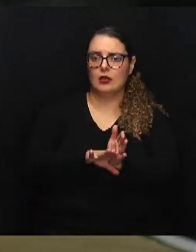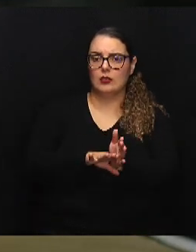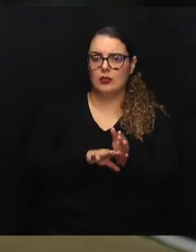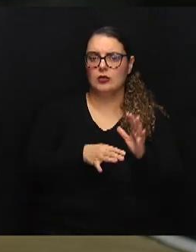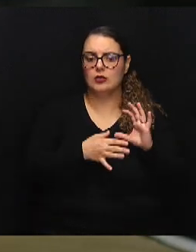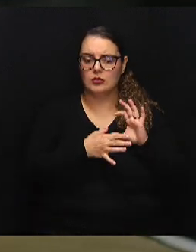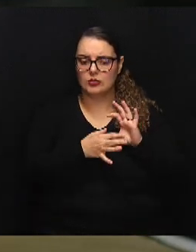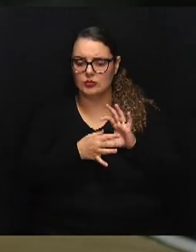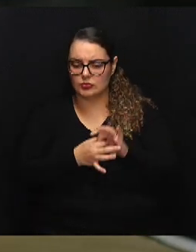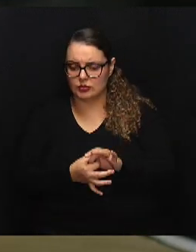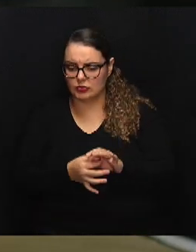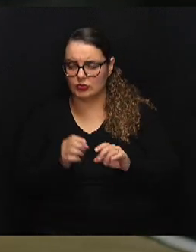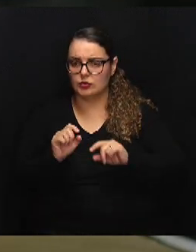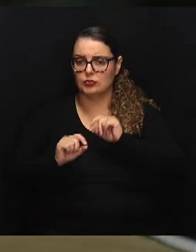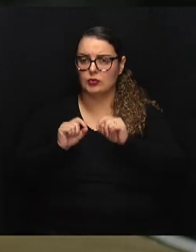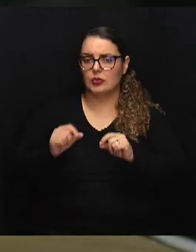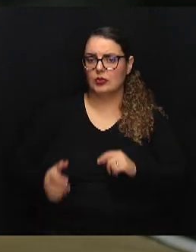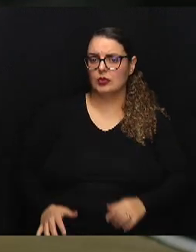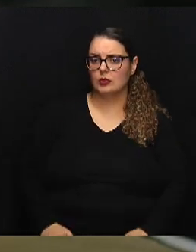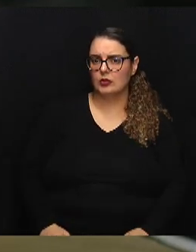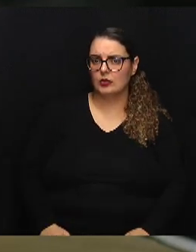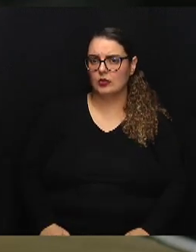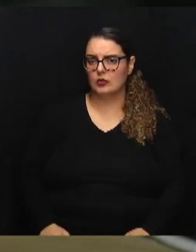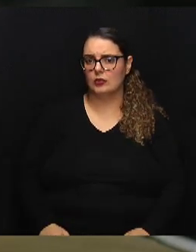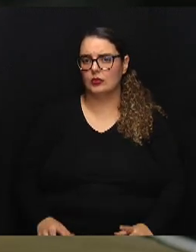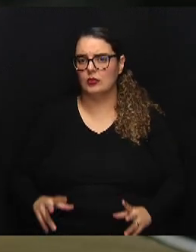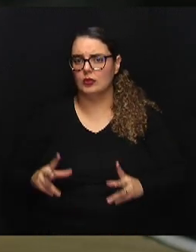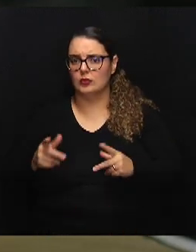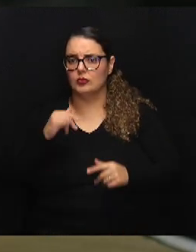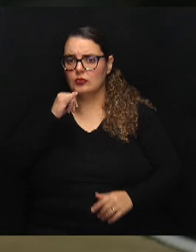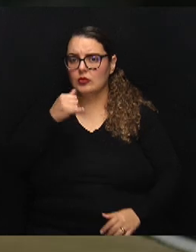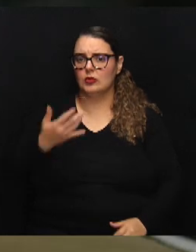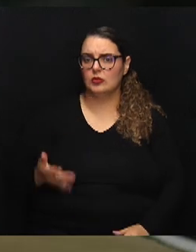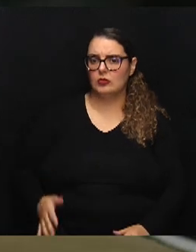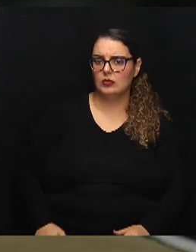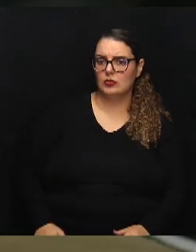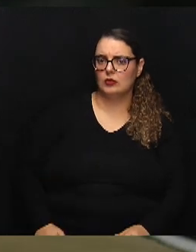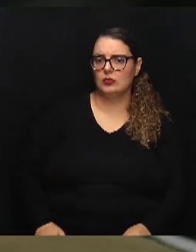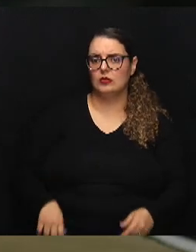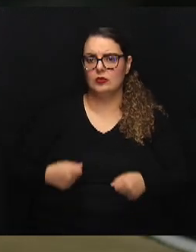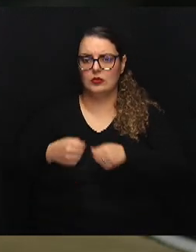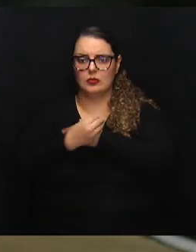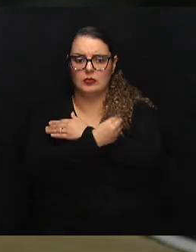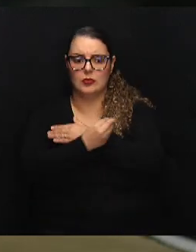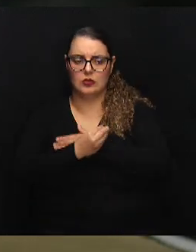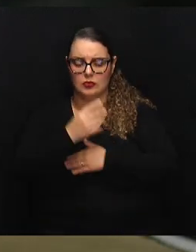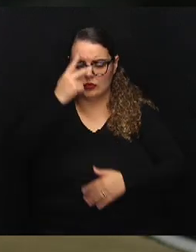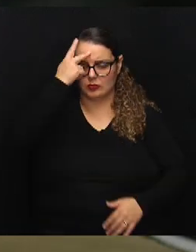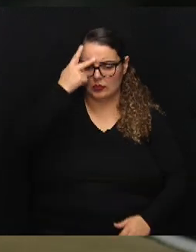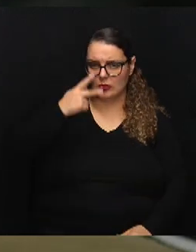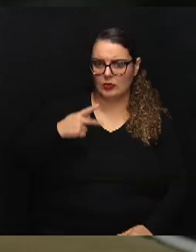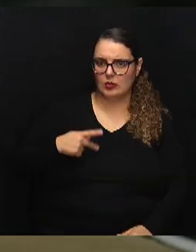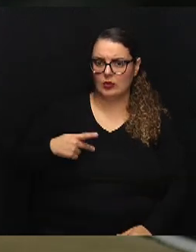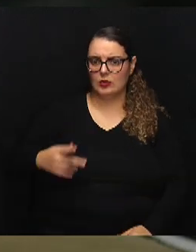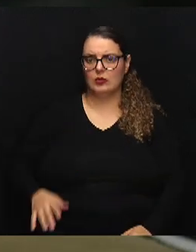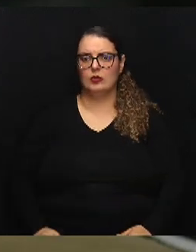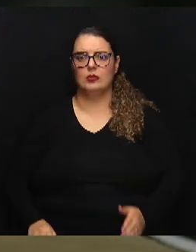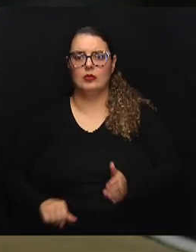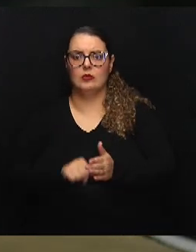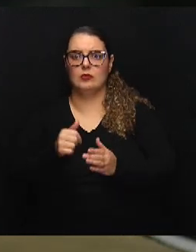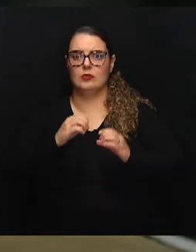contexto de que todo mundo fala hoje, né? Você precisa cuidar de si mesmo, você precisa primeiro amar